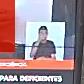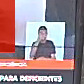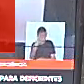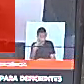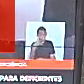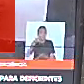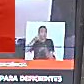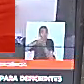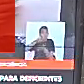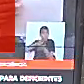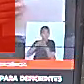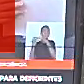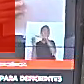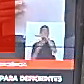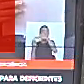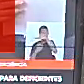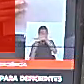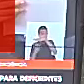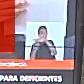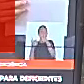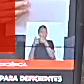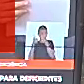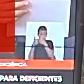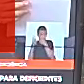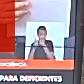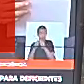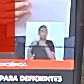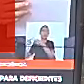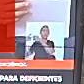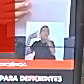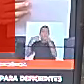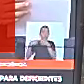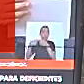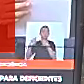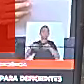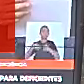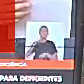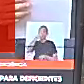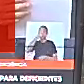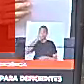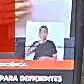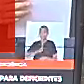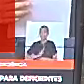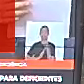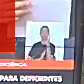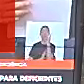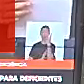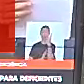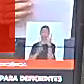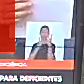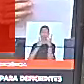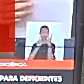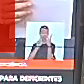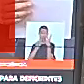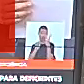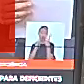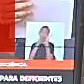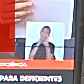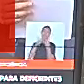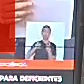coletivo intermunicipais de darem duas vagas gratuitas para idosos e deficientes. E o decreto, a